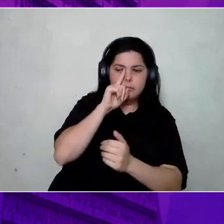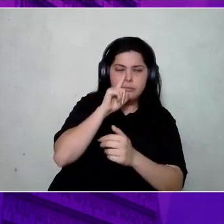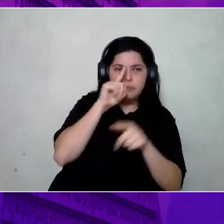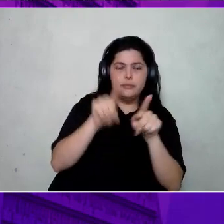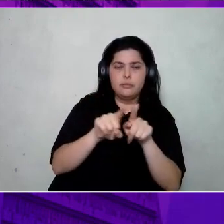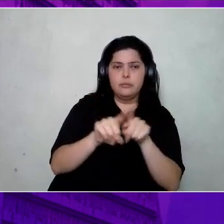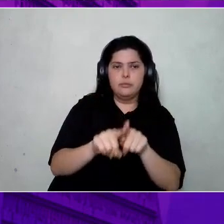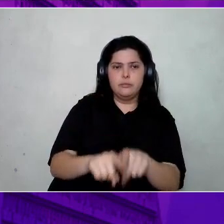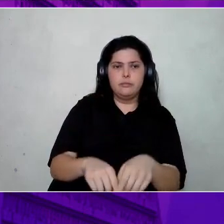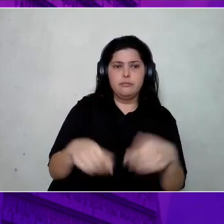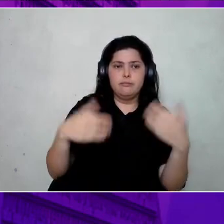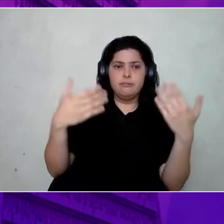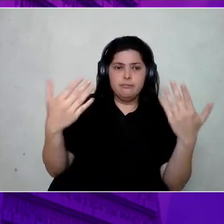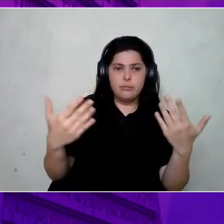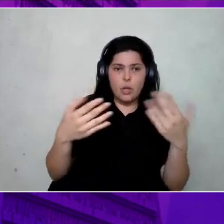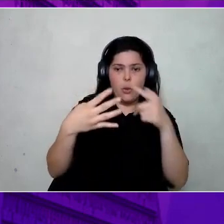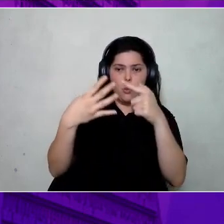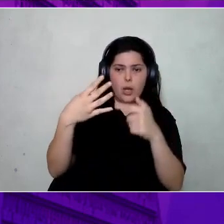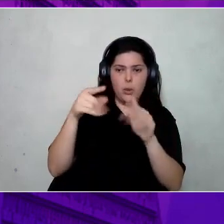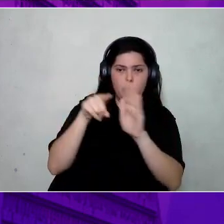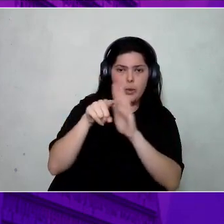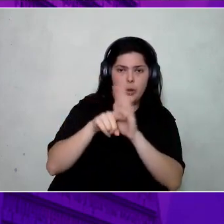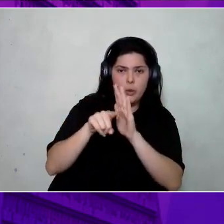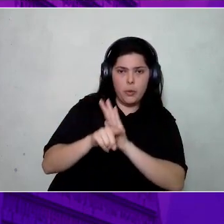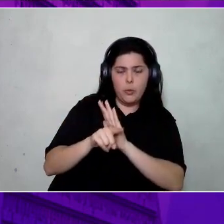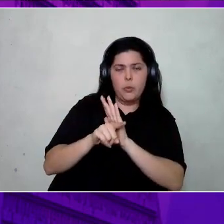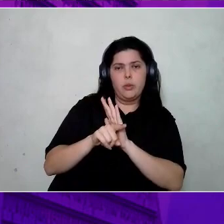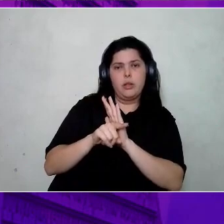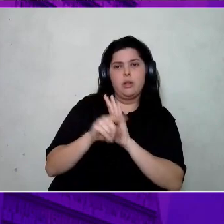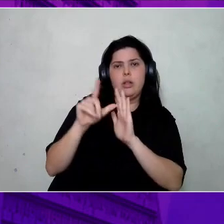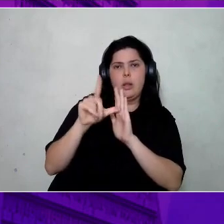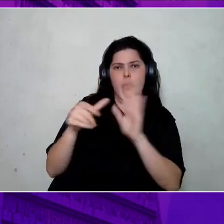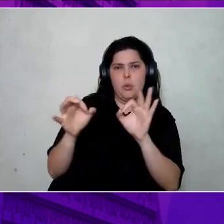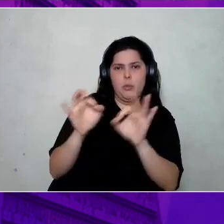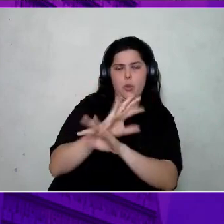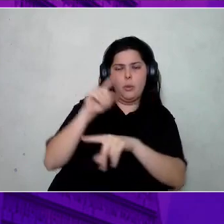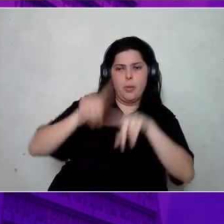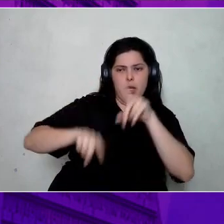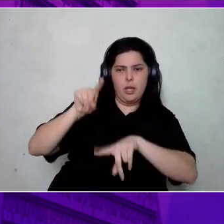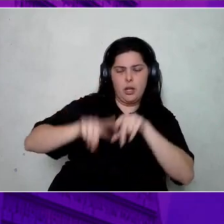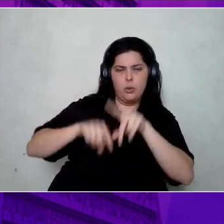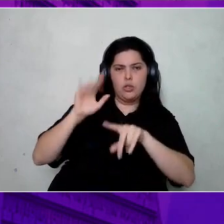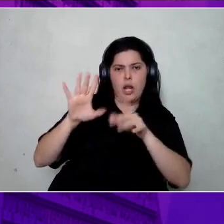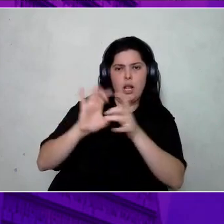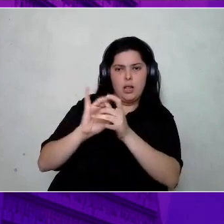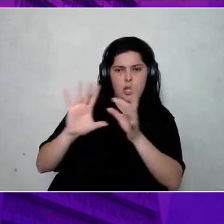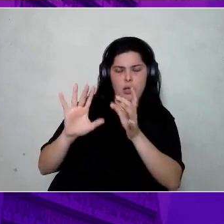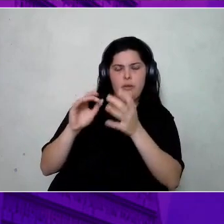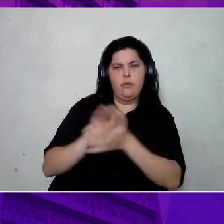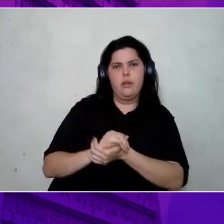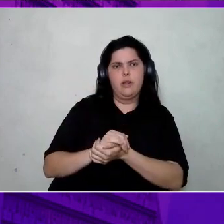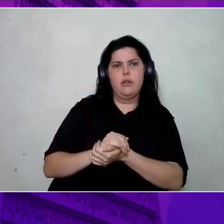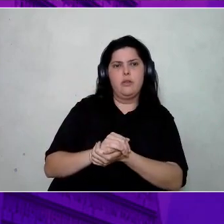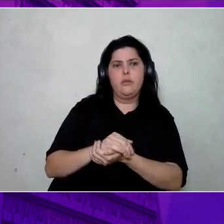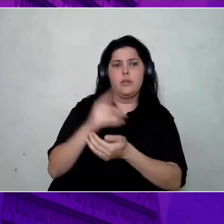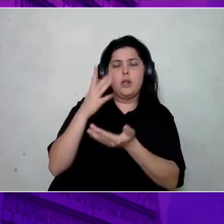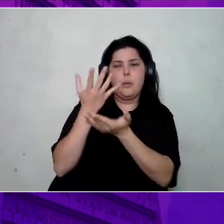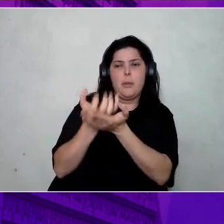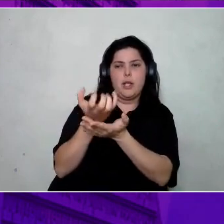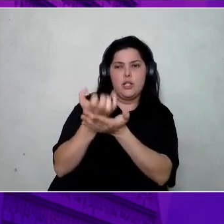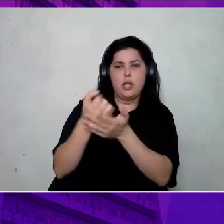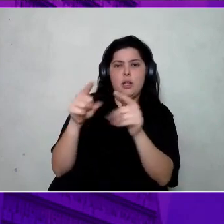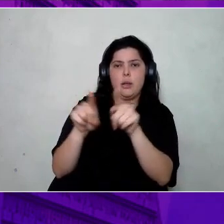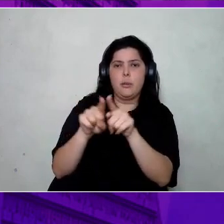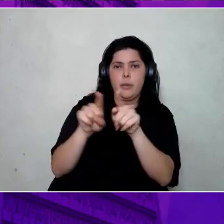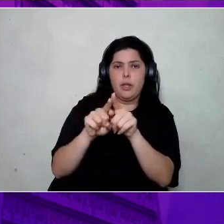essas 4 perguntas, tá? Depois, galera, todo esse material aqui já vai estar disponível para vocês, tá? Vocês vão poder baixar no final, tá? Todos os slides